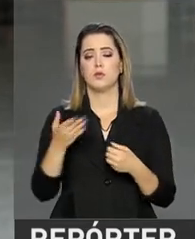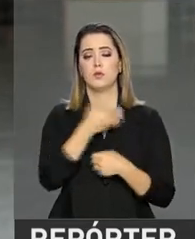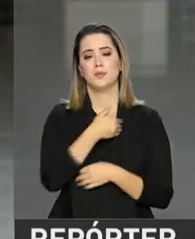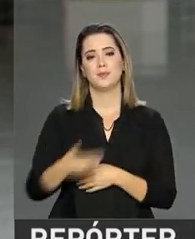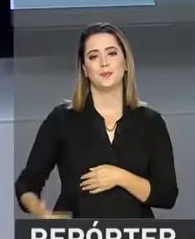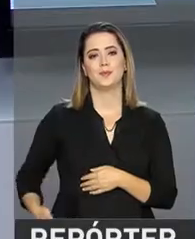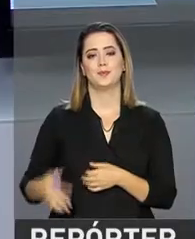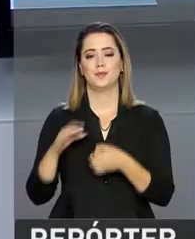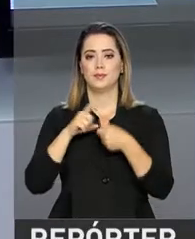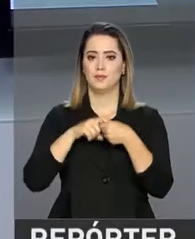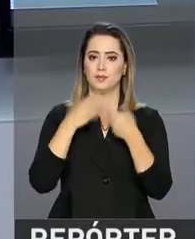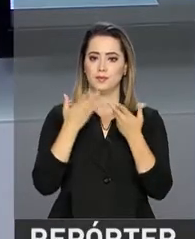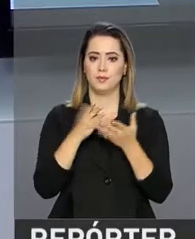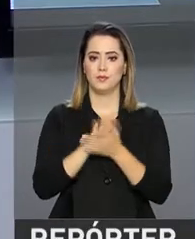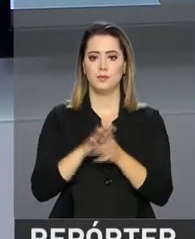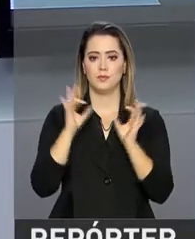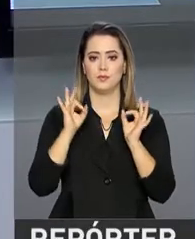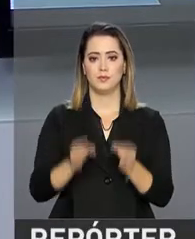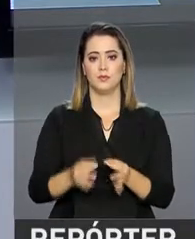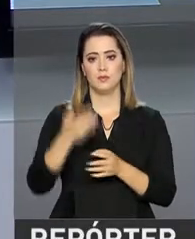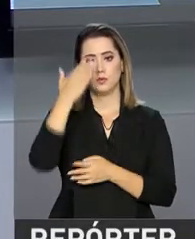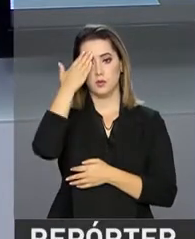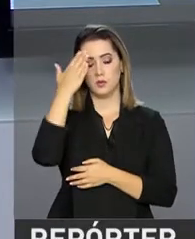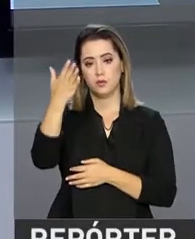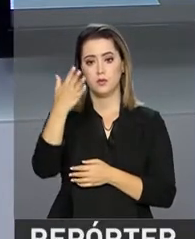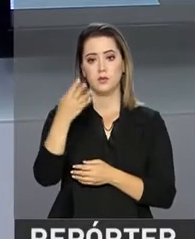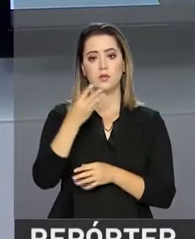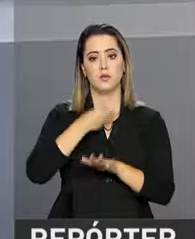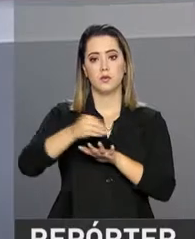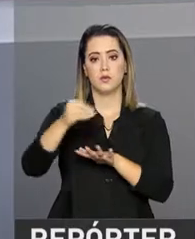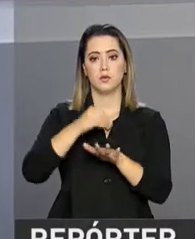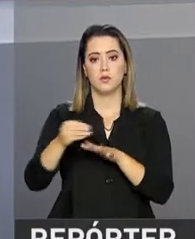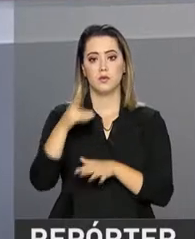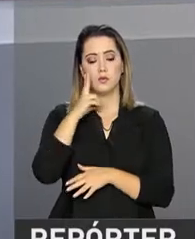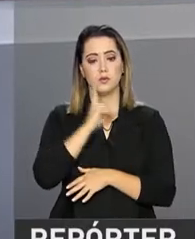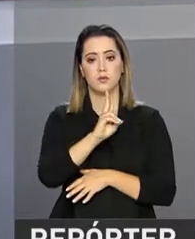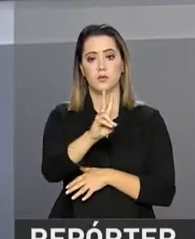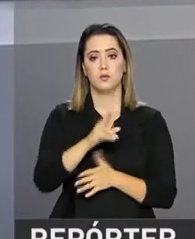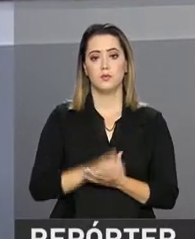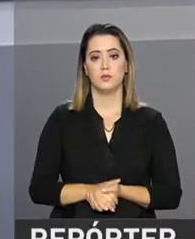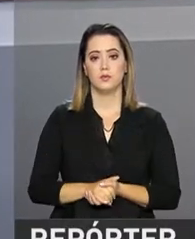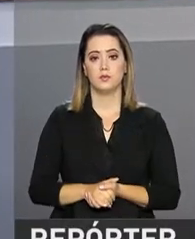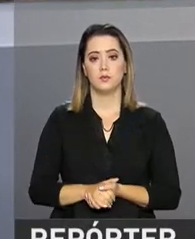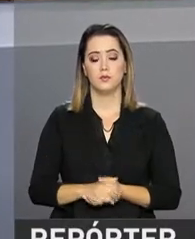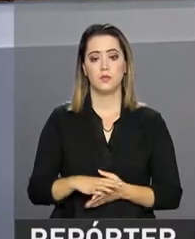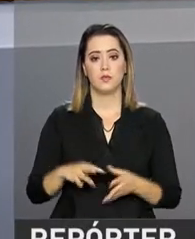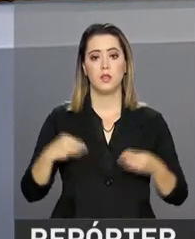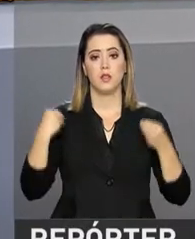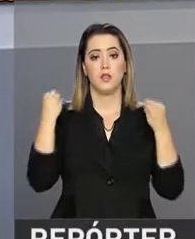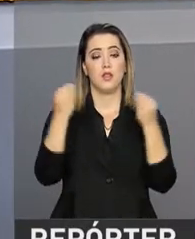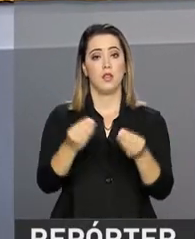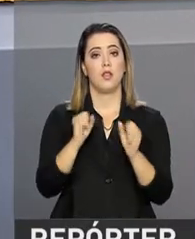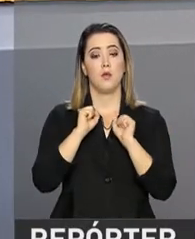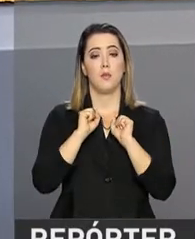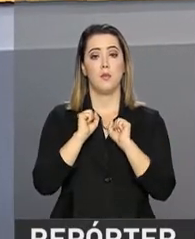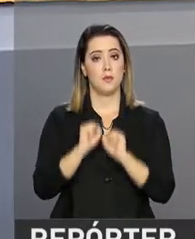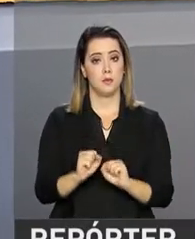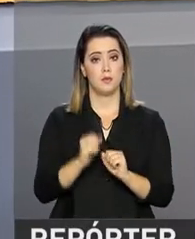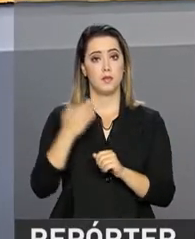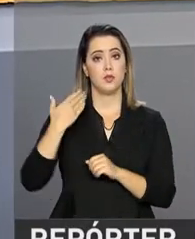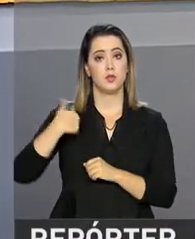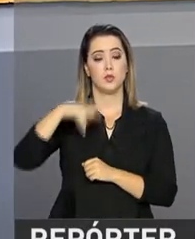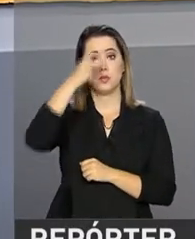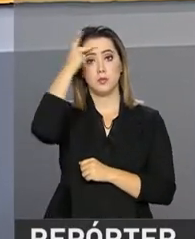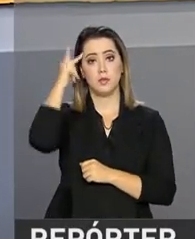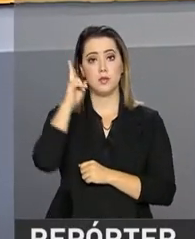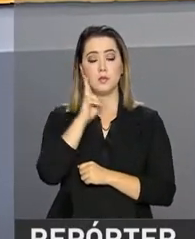no estúdio carolina obrigada pelas informações e aí a gente vai acompanhar e garantir que mais pessoas tenham acesso a espetáculos